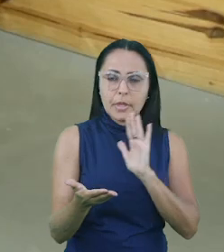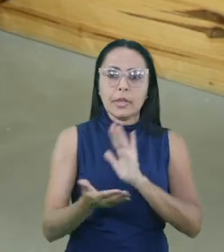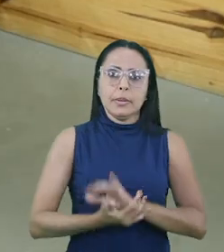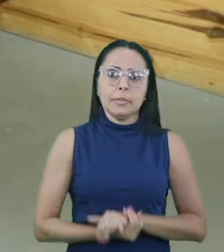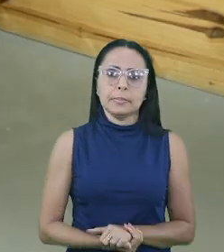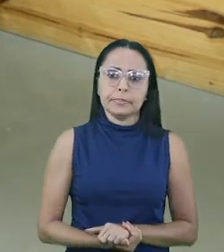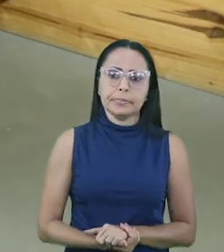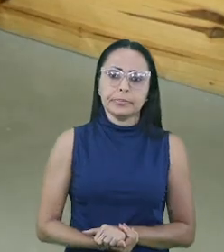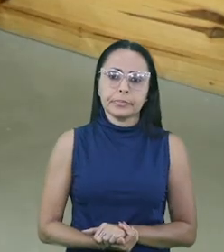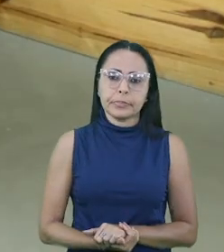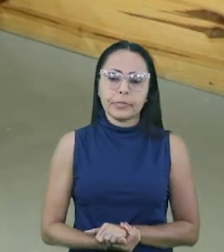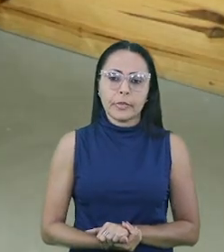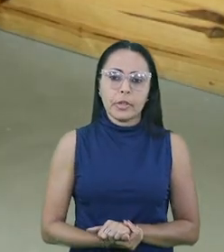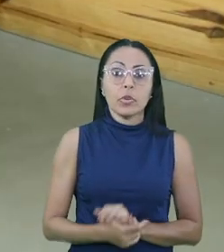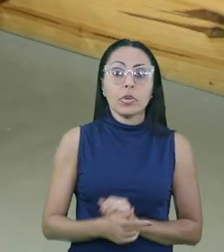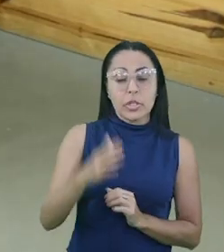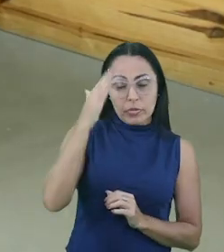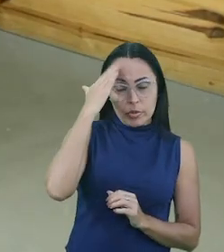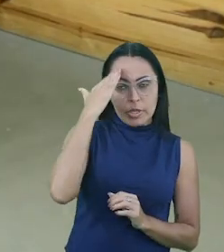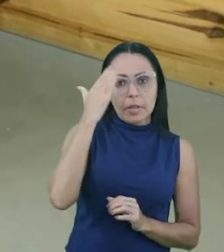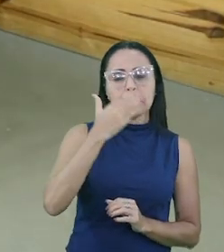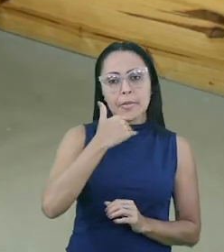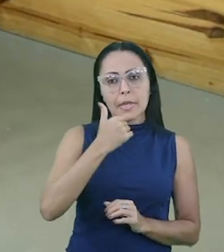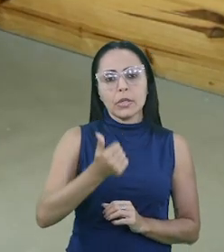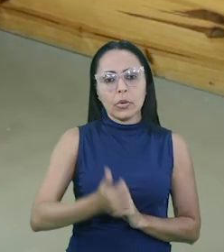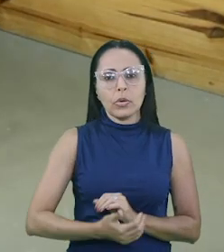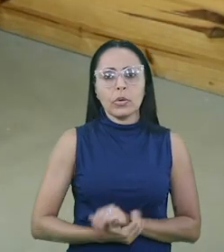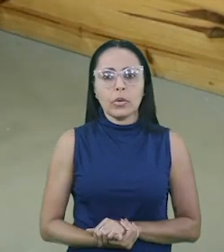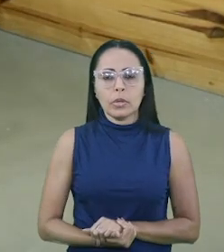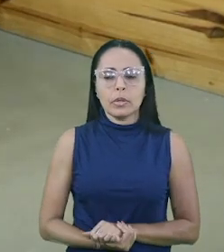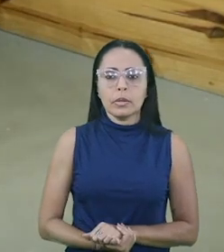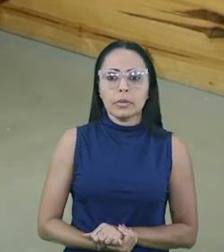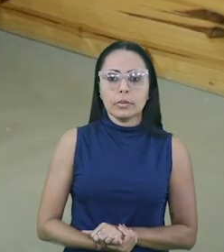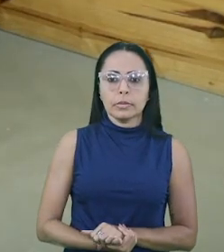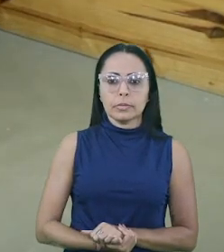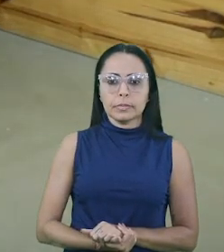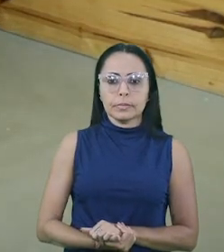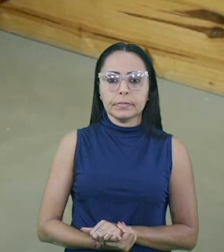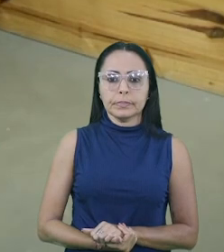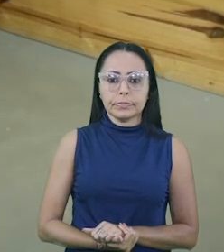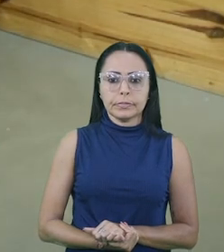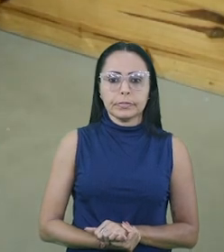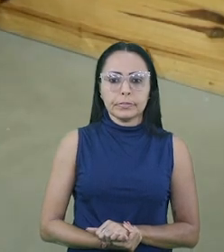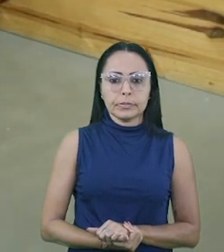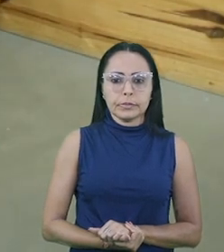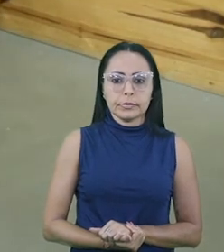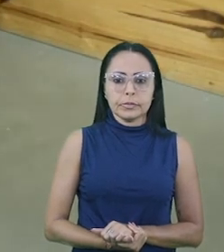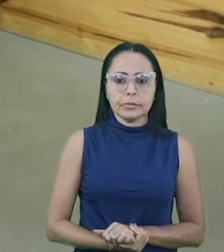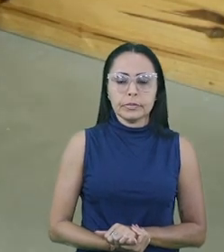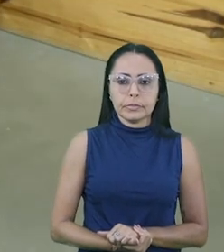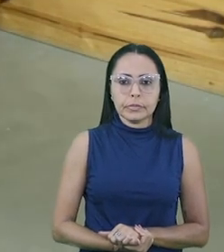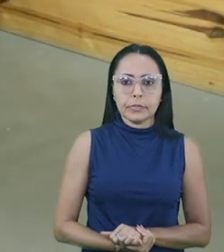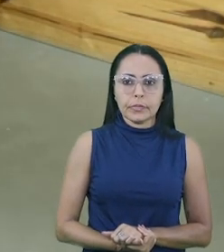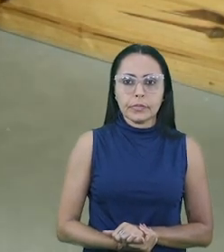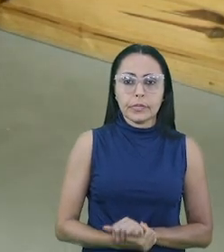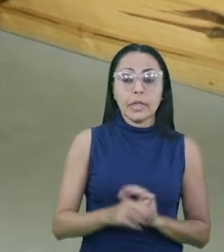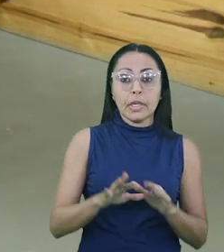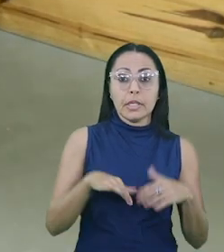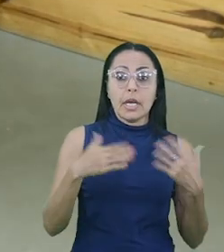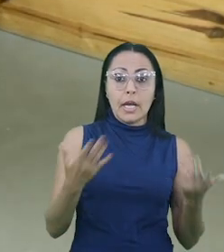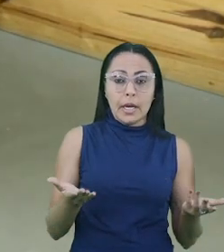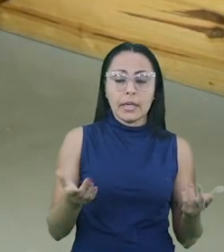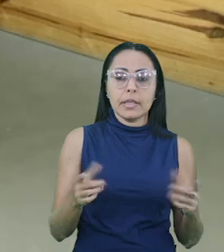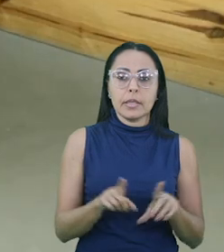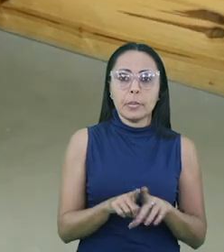esse equipamento, aí vocês vão entender melhor, porque a gente trouxe uma imagem da luz. E aí também tem